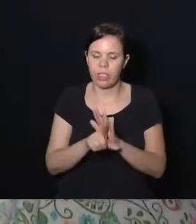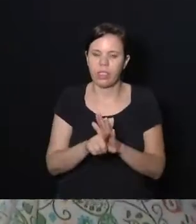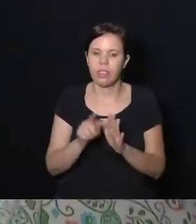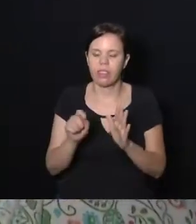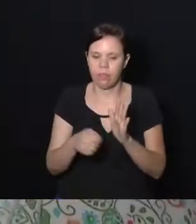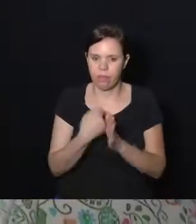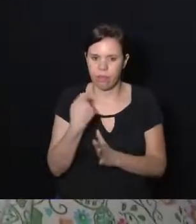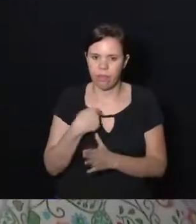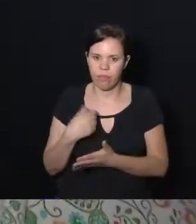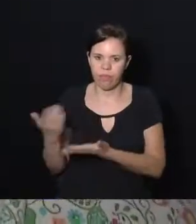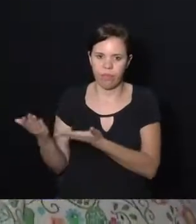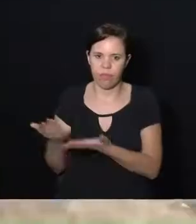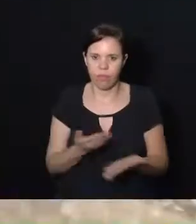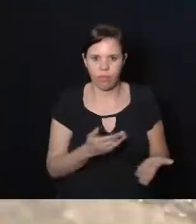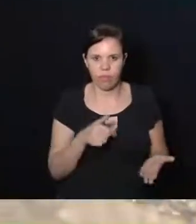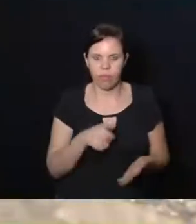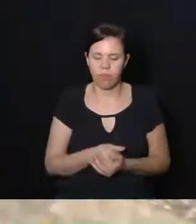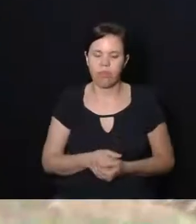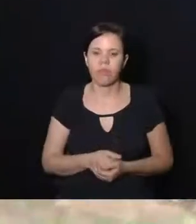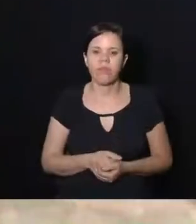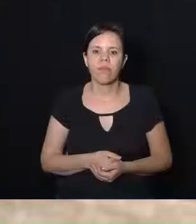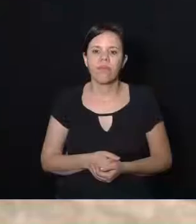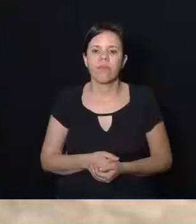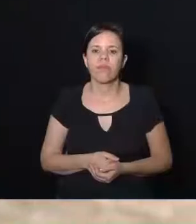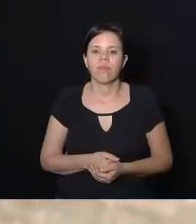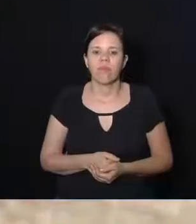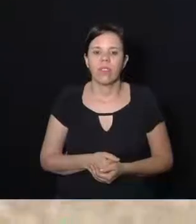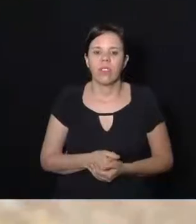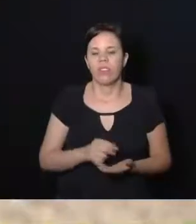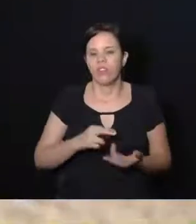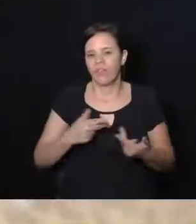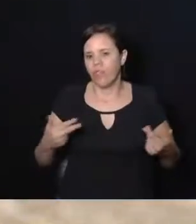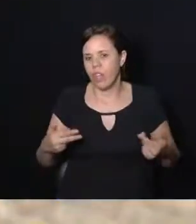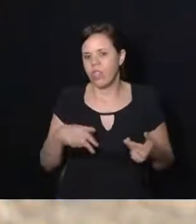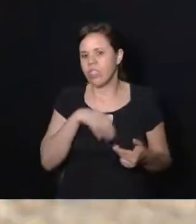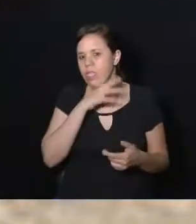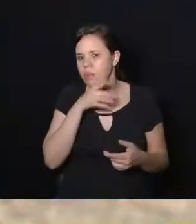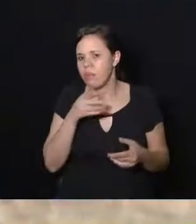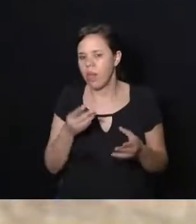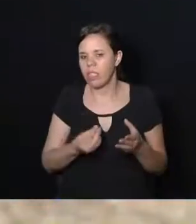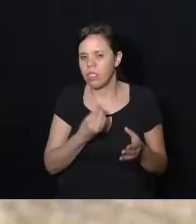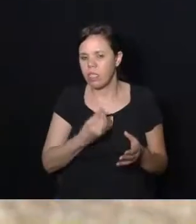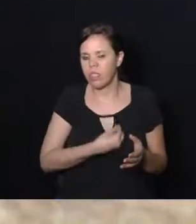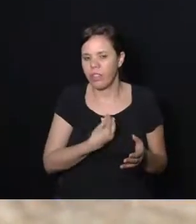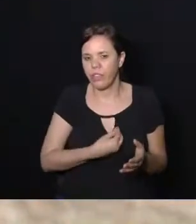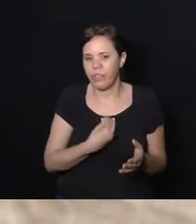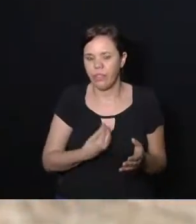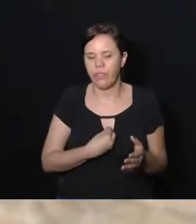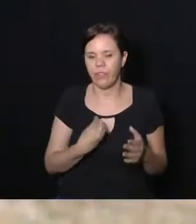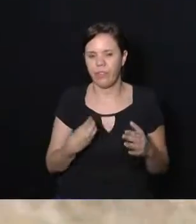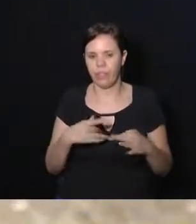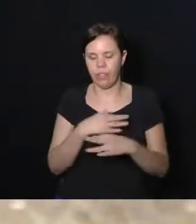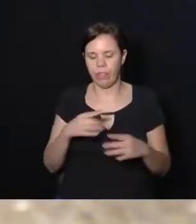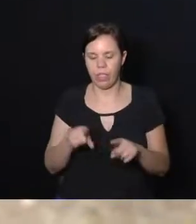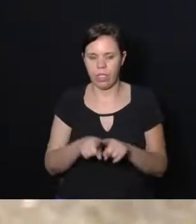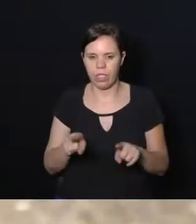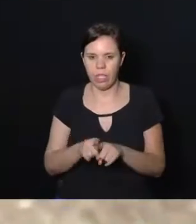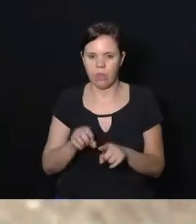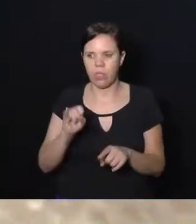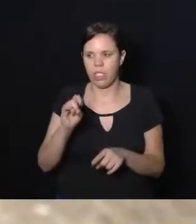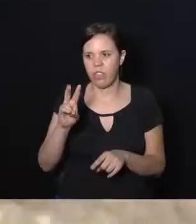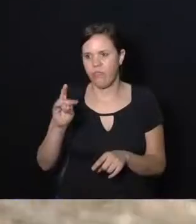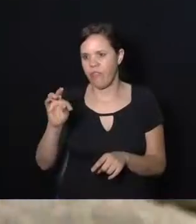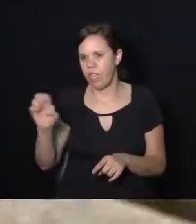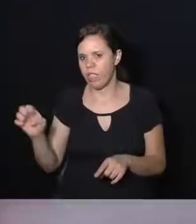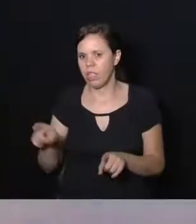A vinda desses animais, né, dos animais, tanto os silvestres quanto os exóticos para cativeiro, isso é realmente bastante interessante, mas